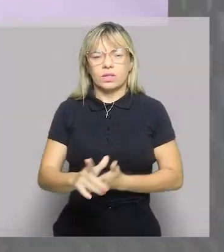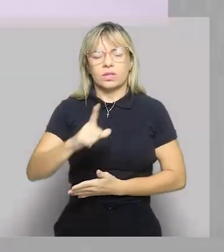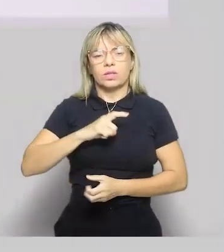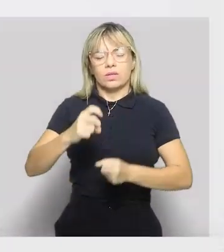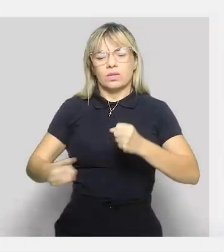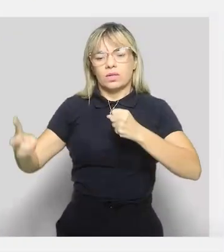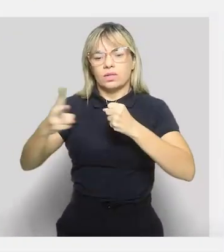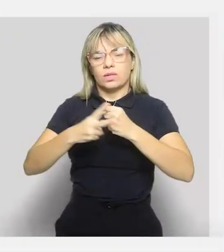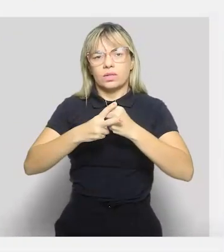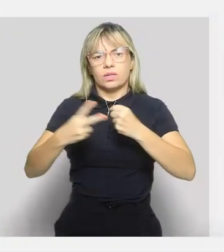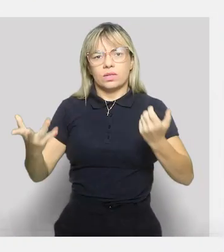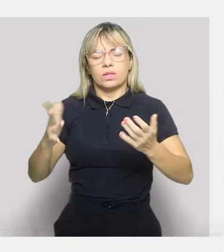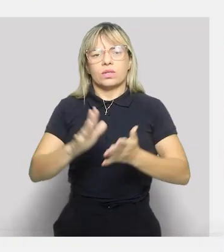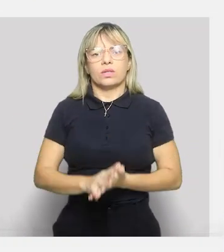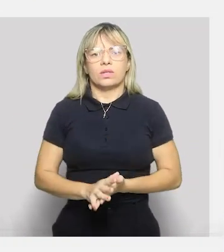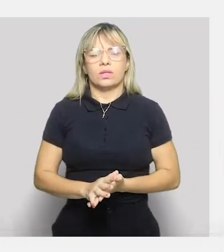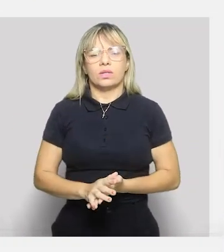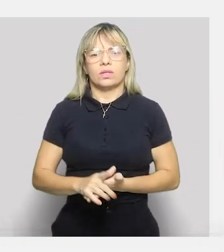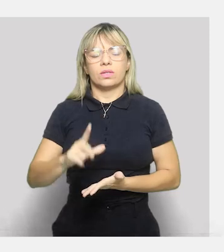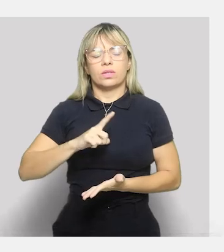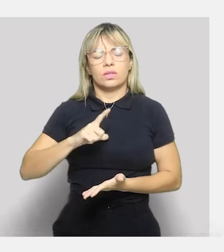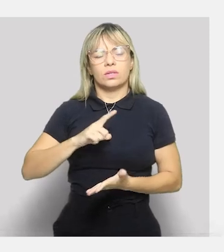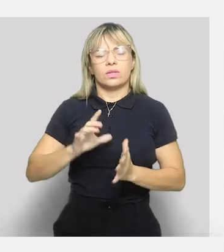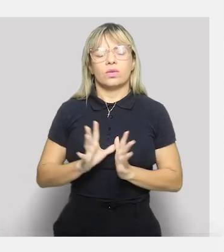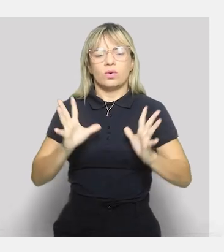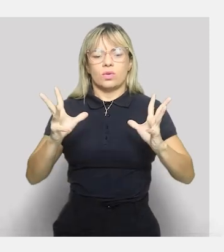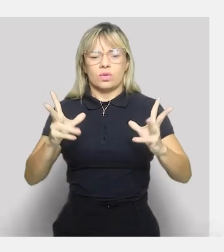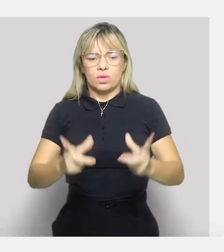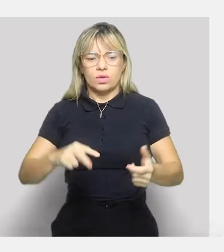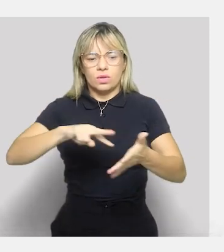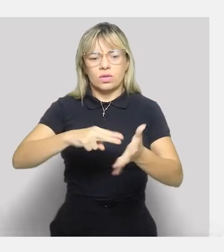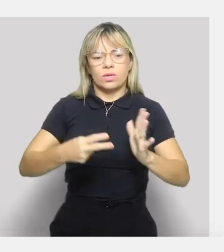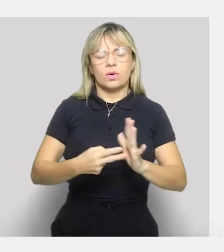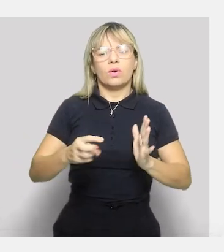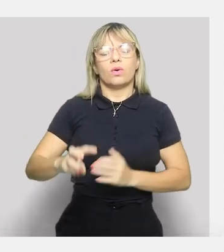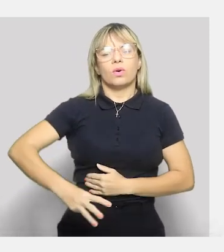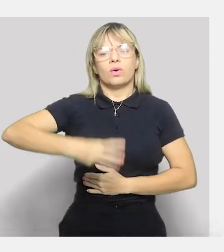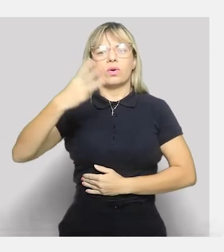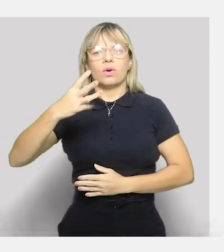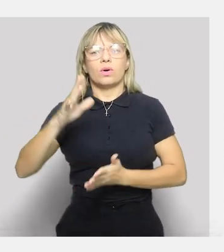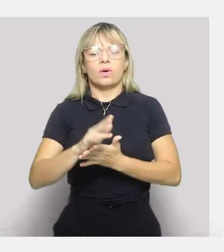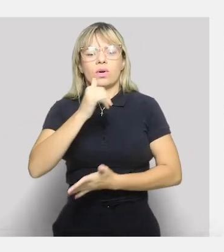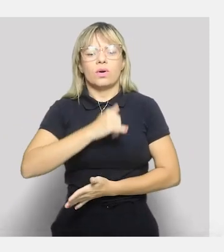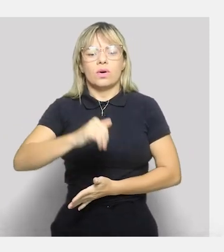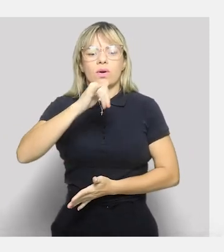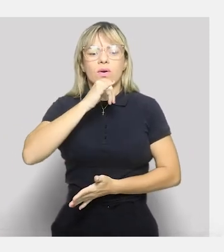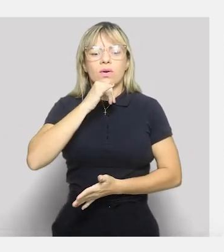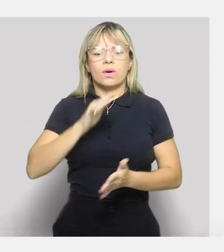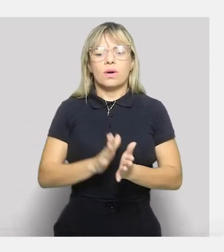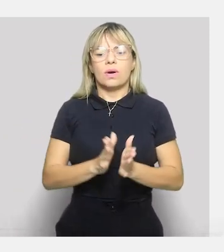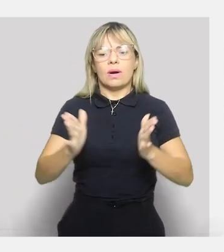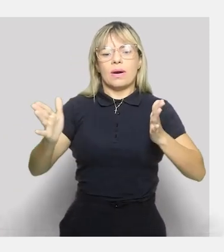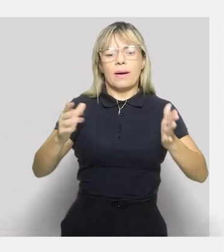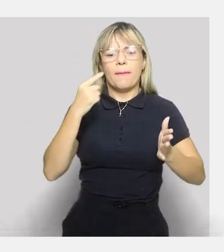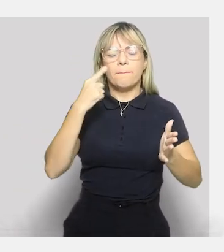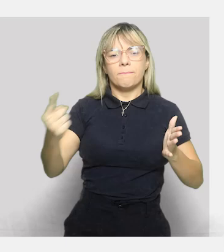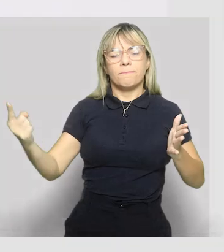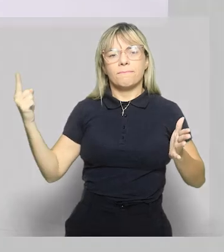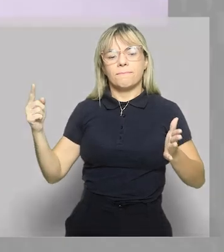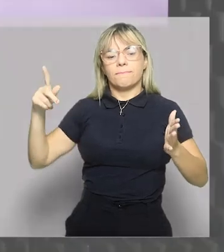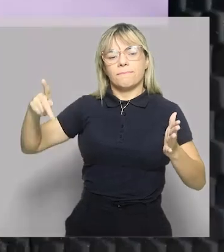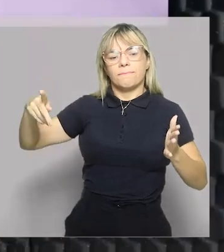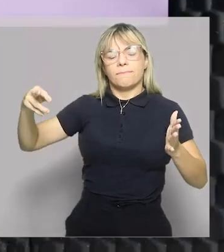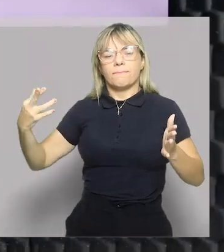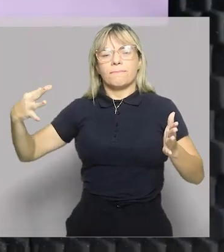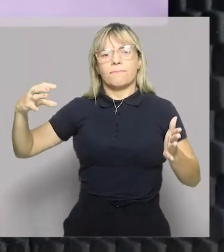bom? O terceiro exemplo que nós estamos trazendo aqui é o de período, tá? O que é o